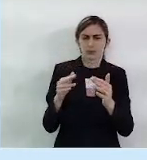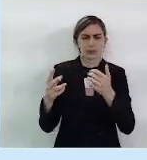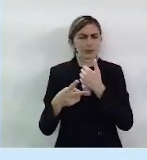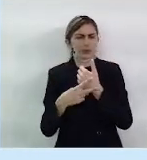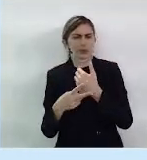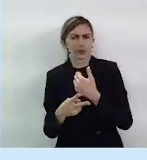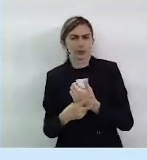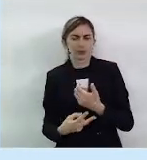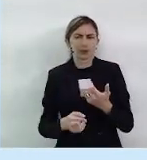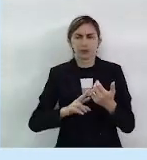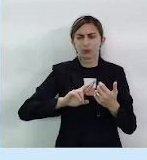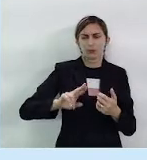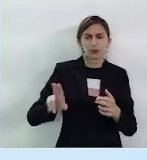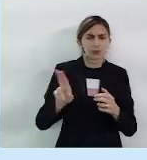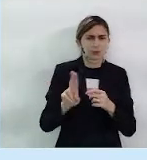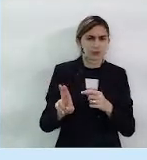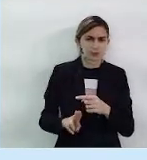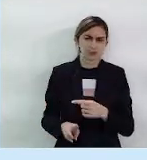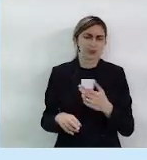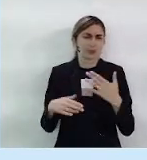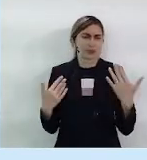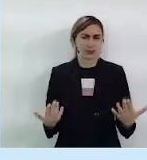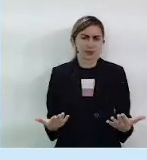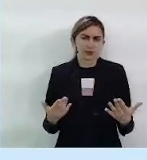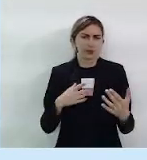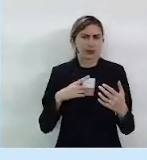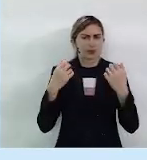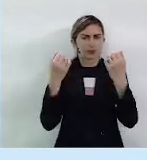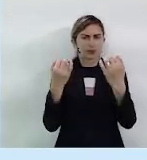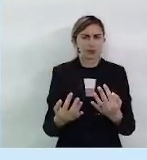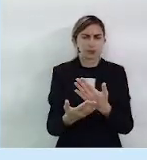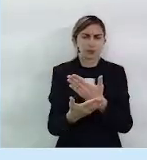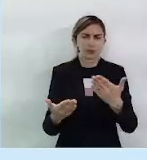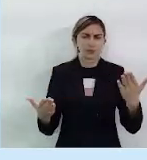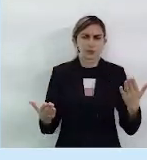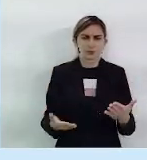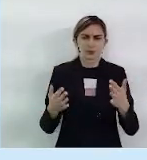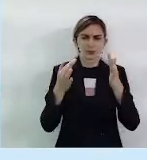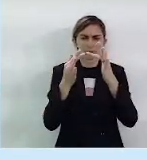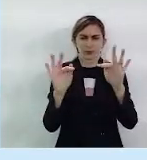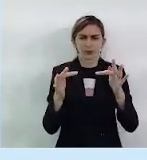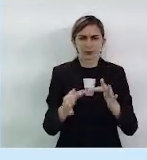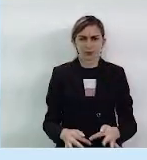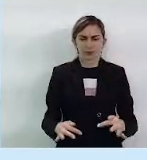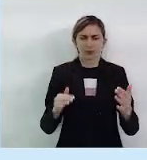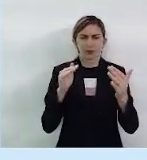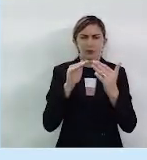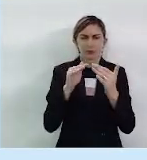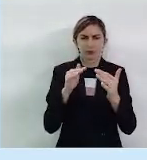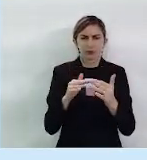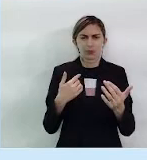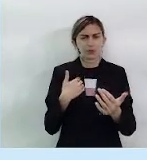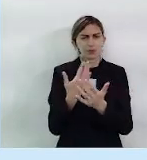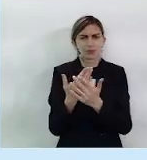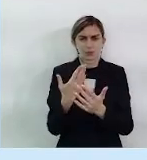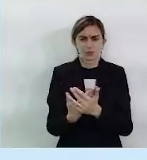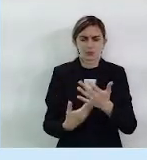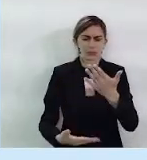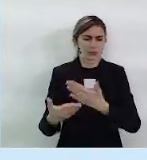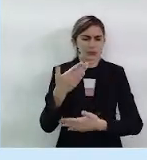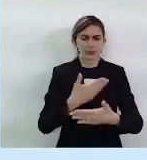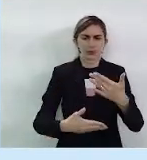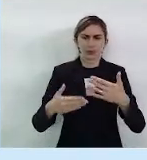verbal e concordância nominal. Então, eu vou explicar para vocês. A sintaxe de concordância, ela vai estudar a relação